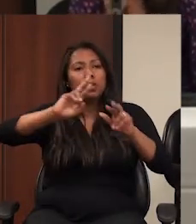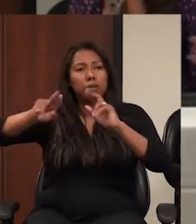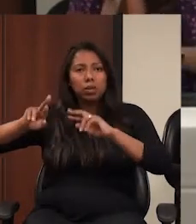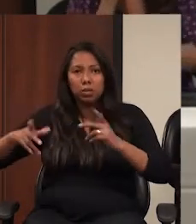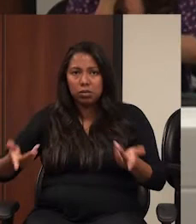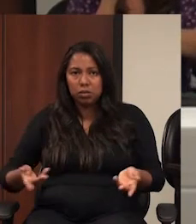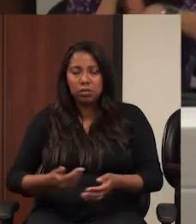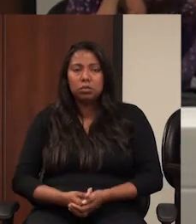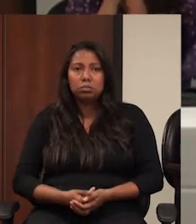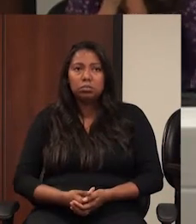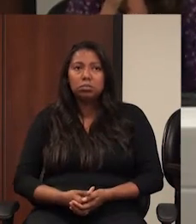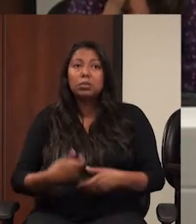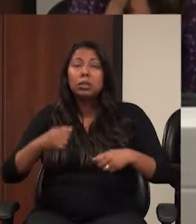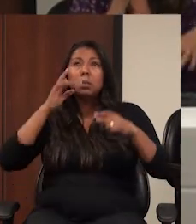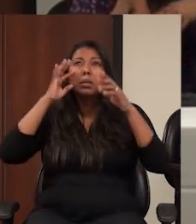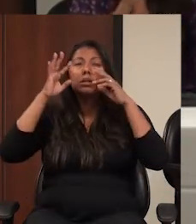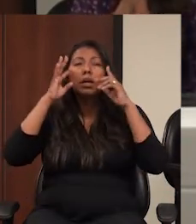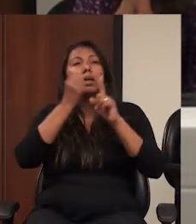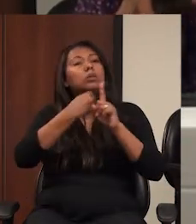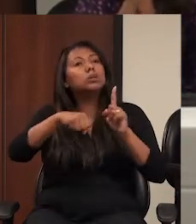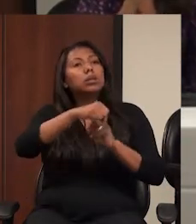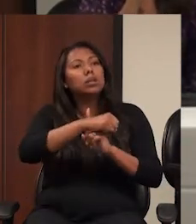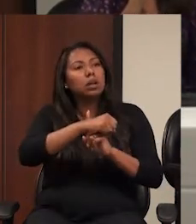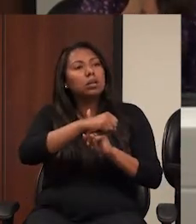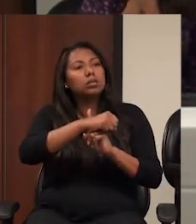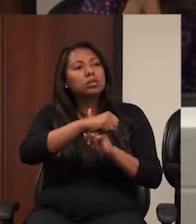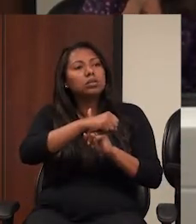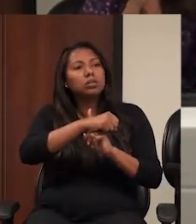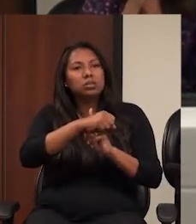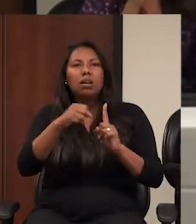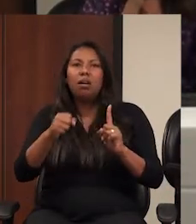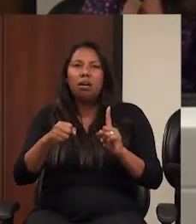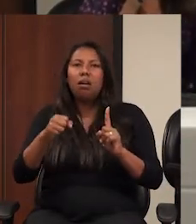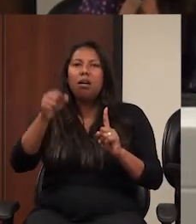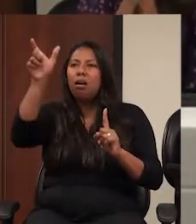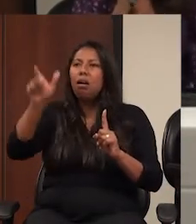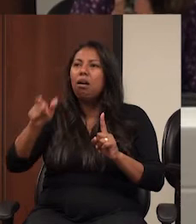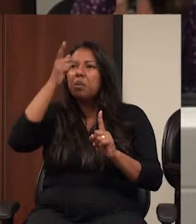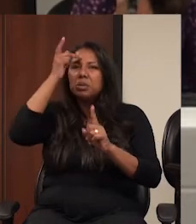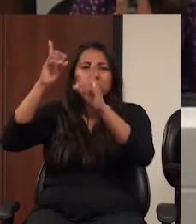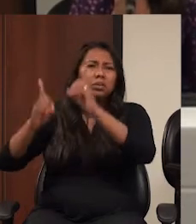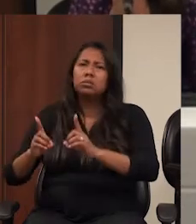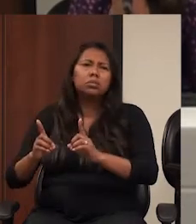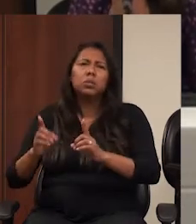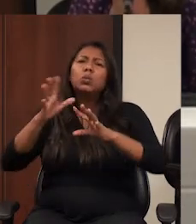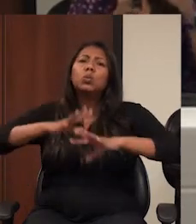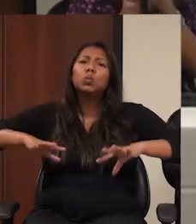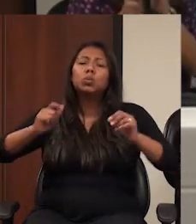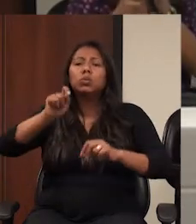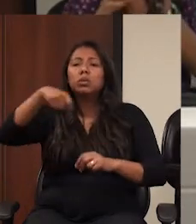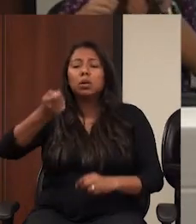Por isso que se pensa numa sociedade que daqui a pouco não se fale mais em pessoa com deficiência, e apenas pessoas,